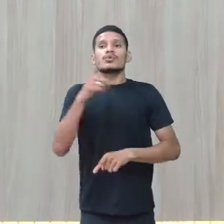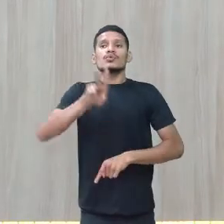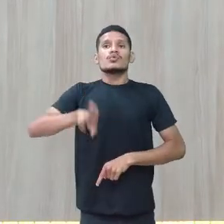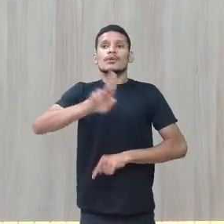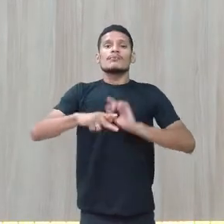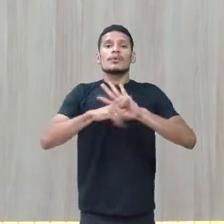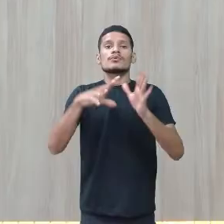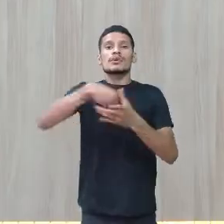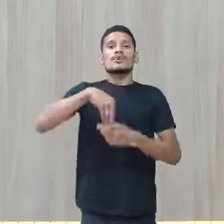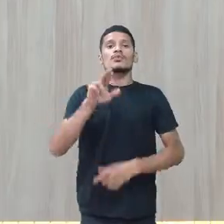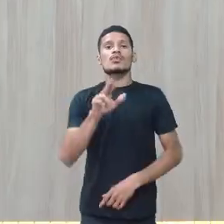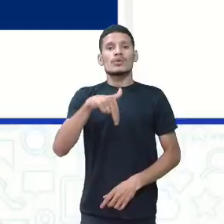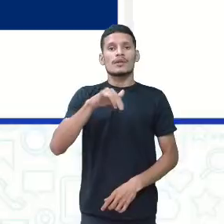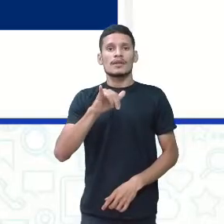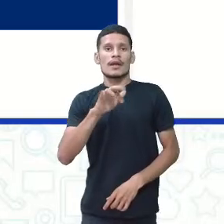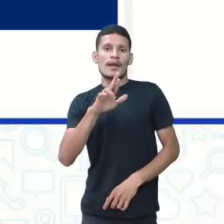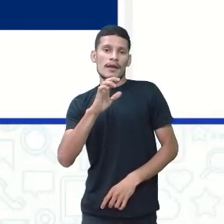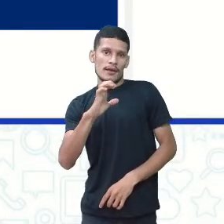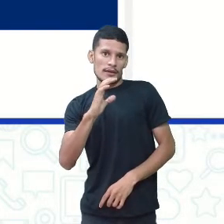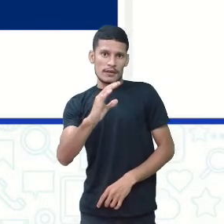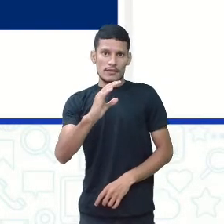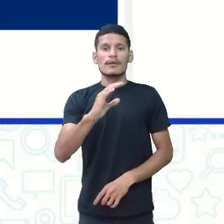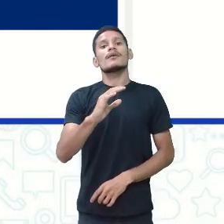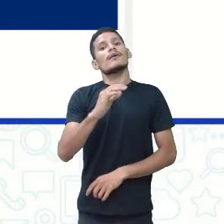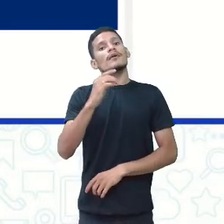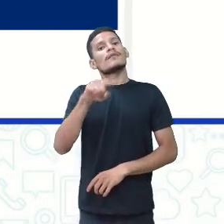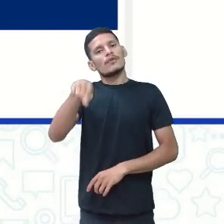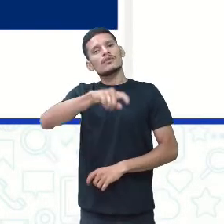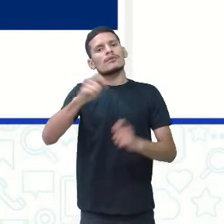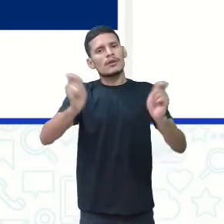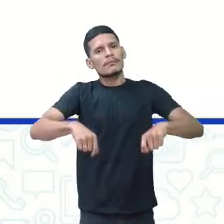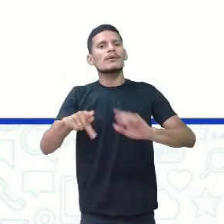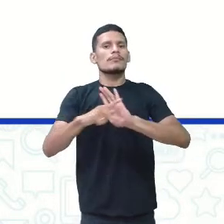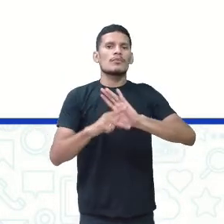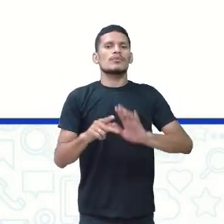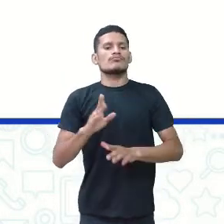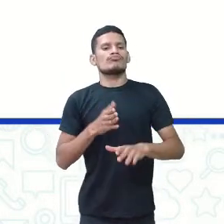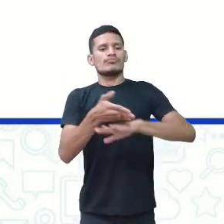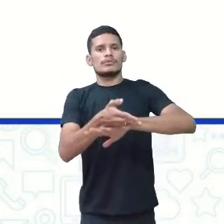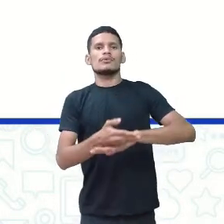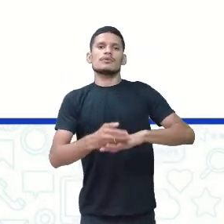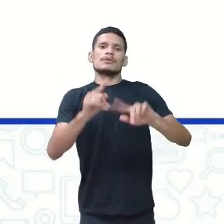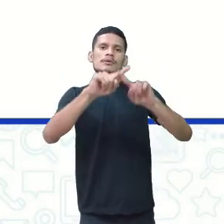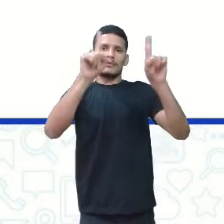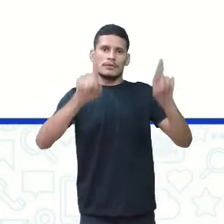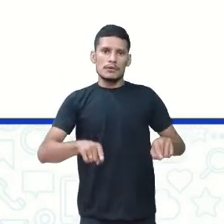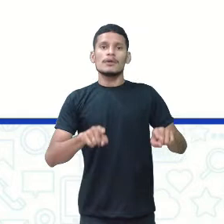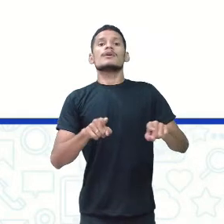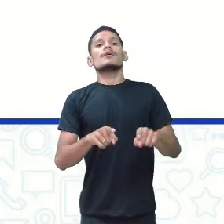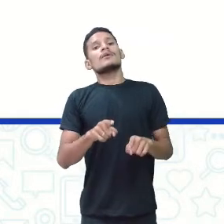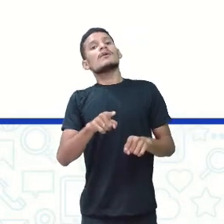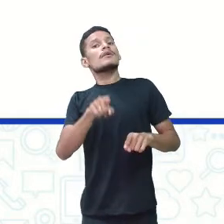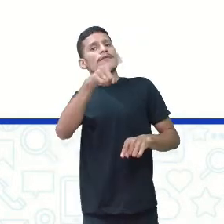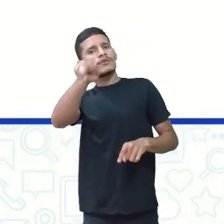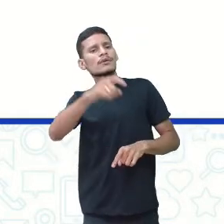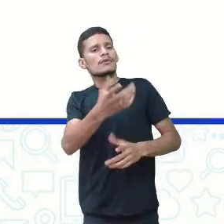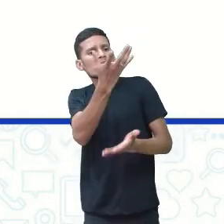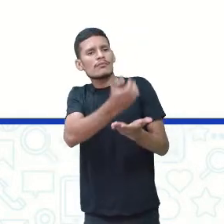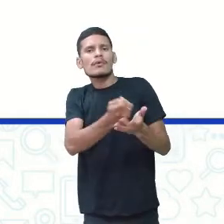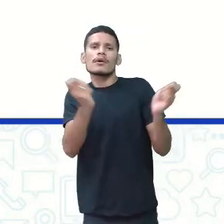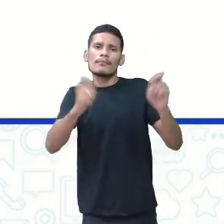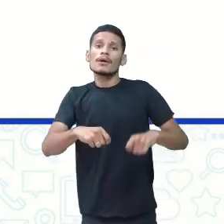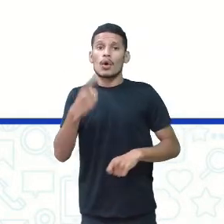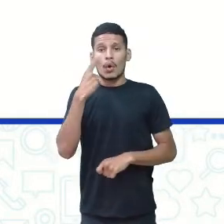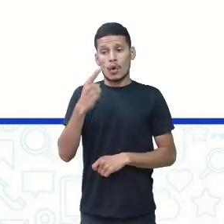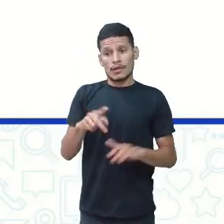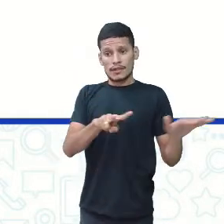aula, tá lá na Unirec. Você pode acessar a plataforma e fazer o download, né? Essa semana aqui a gente vai estar usando